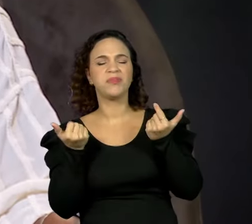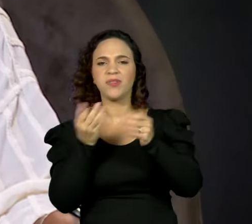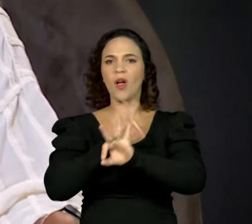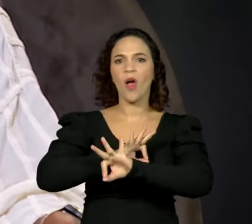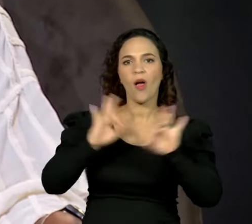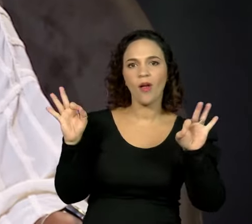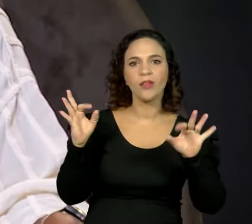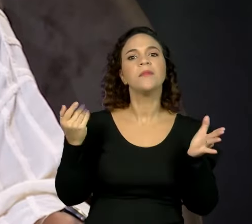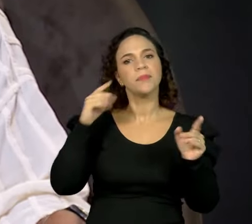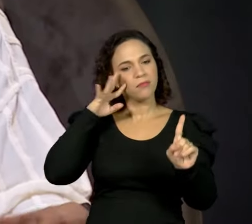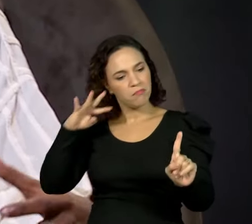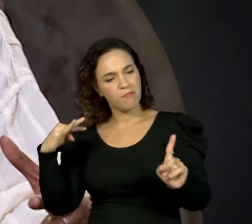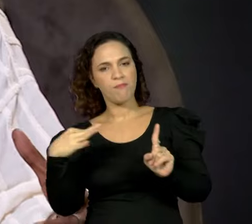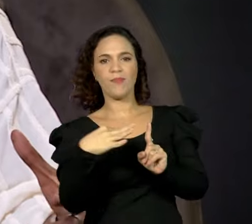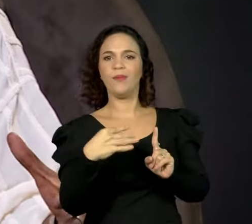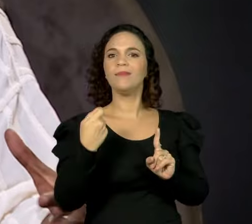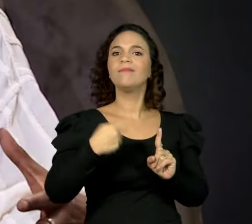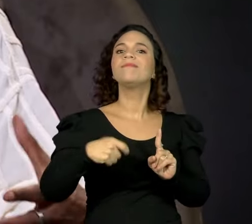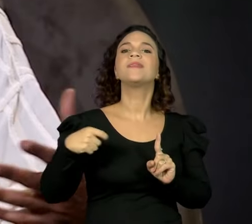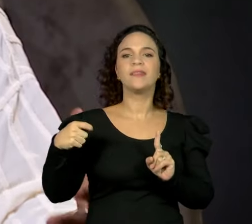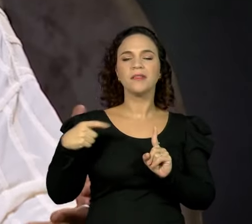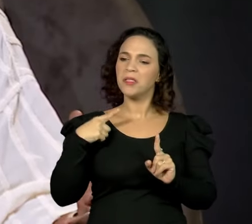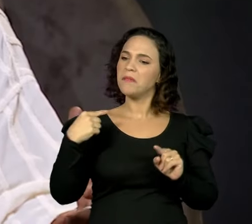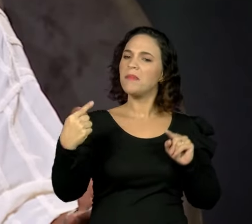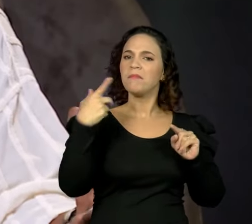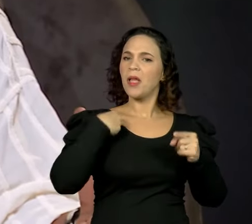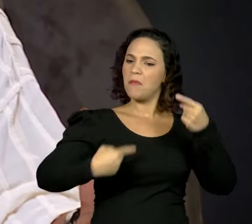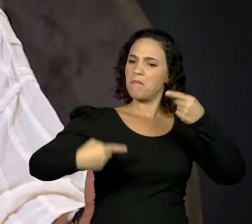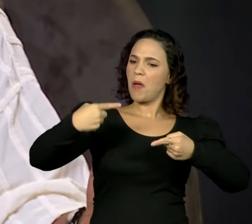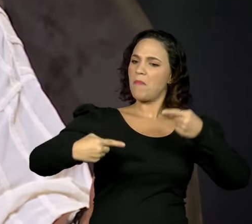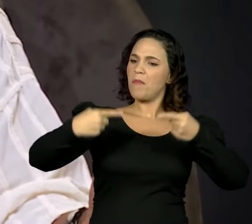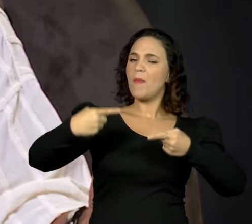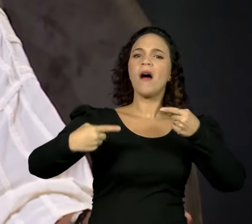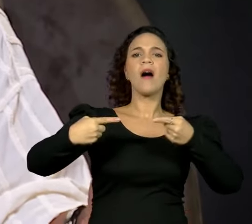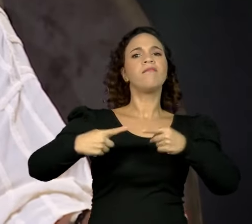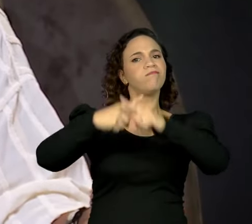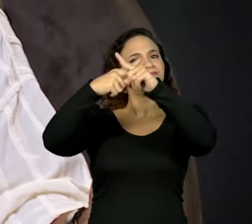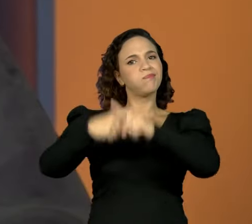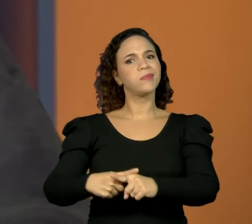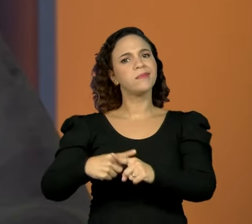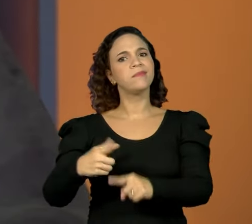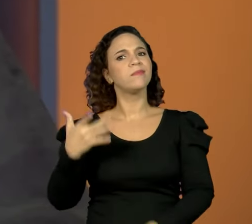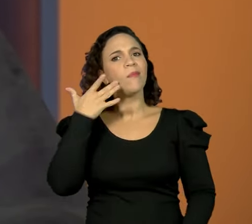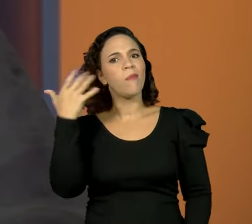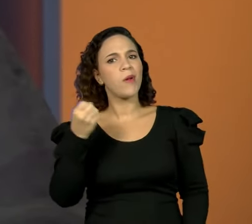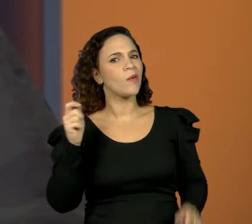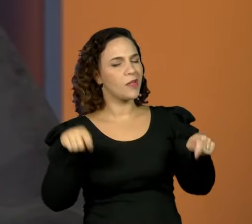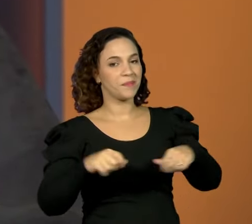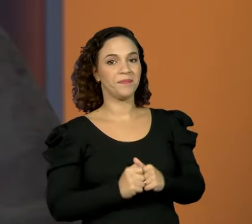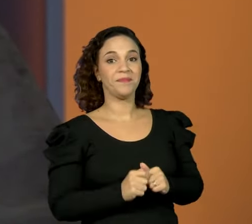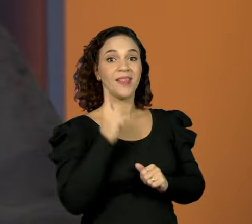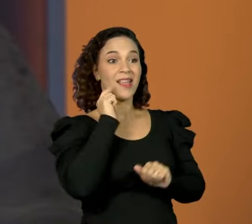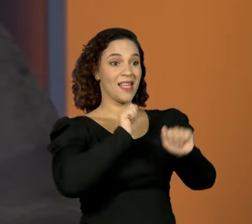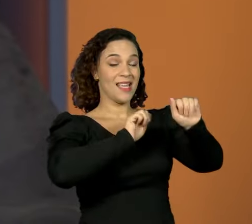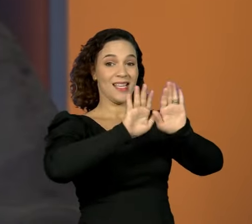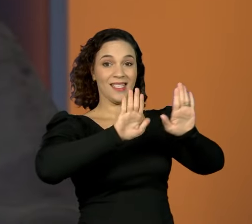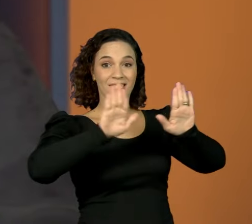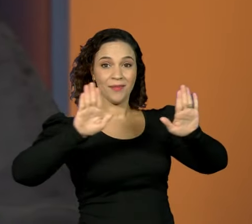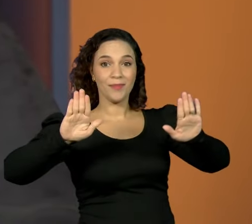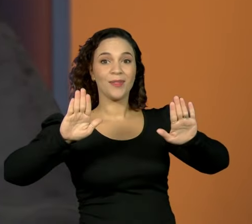ótimas, e temos a possibilidade de competir de igual a igual com vocês brancos, né? A exposição Encruzilhadas da